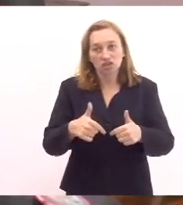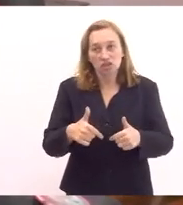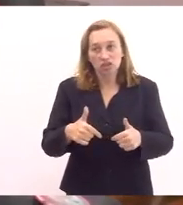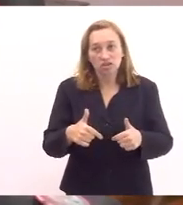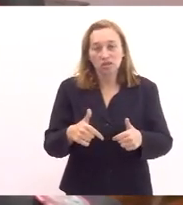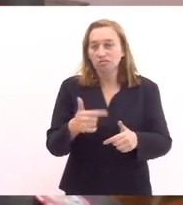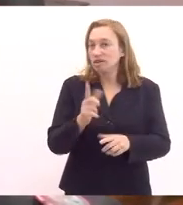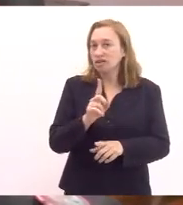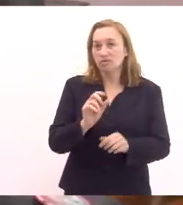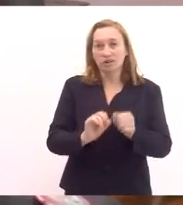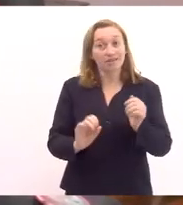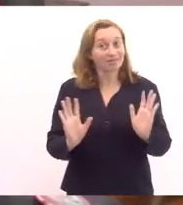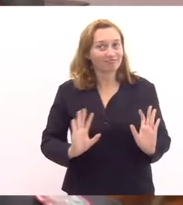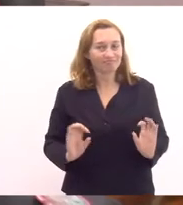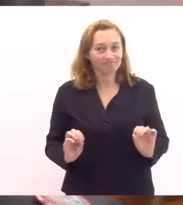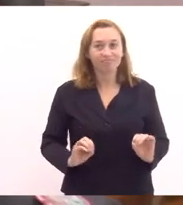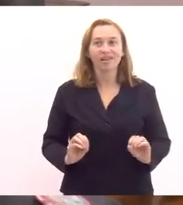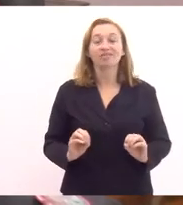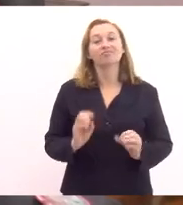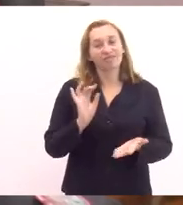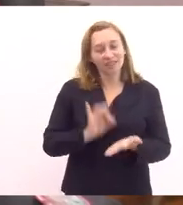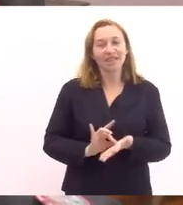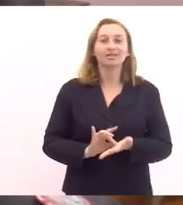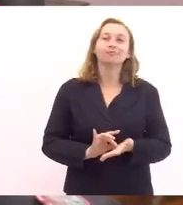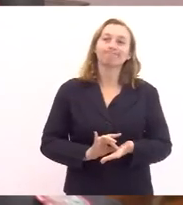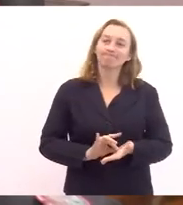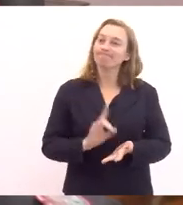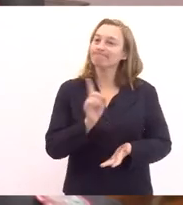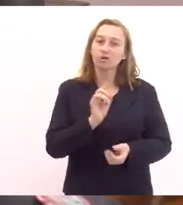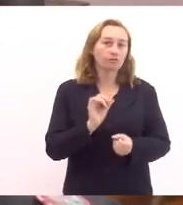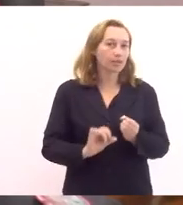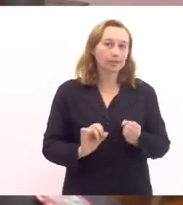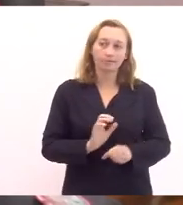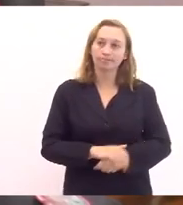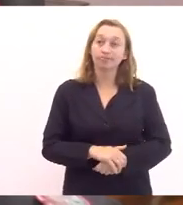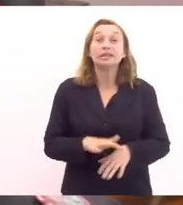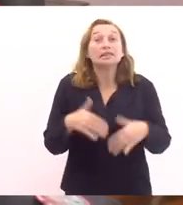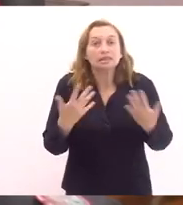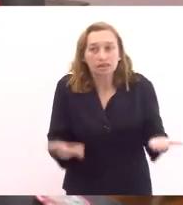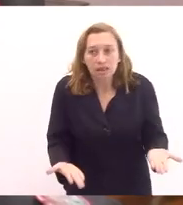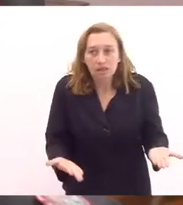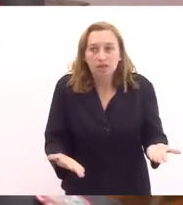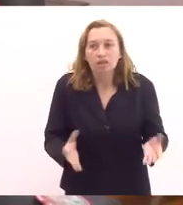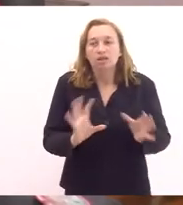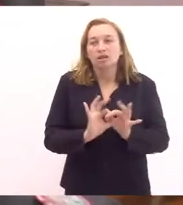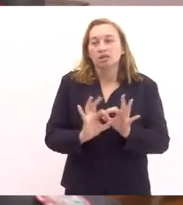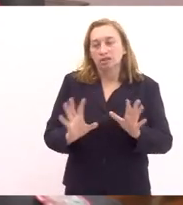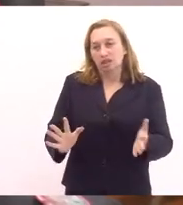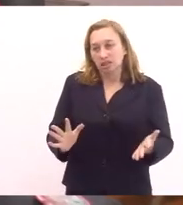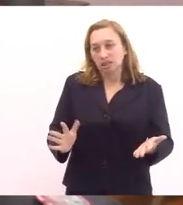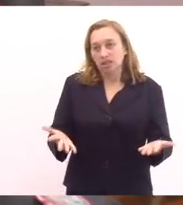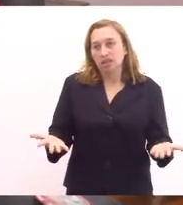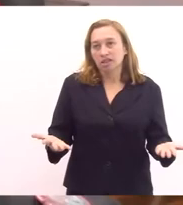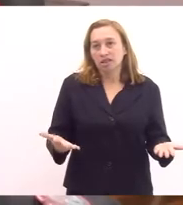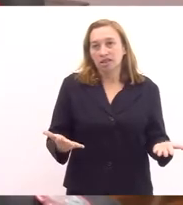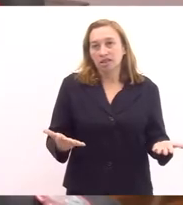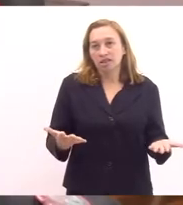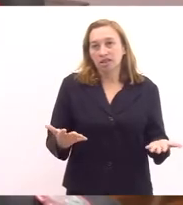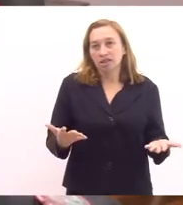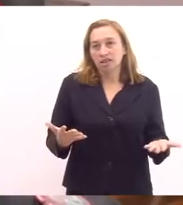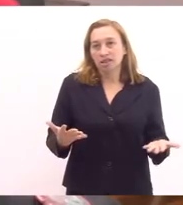elas não fazem é essa que é a verdade elas não fazem então eu deixo aqui esse